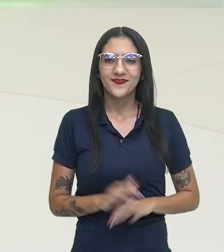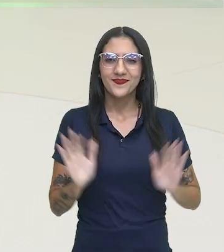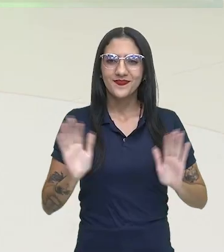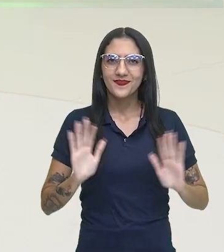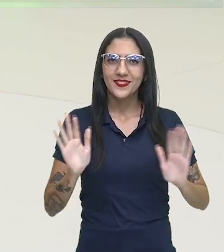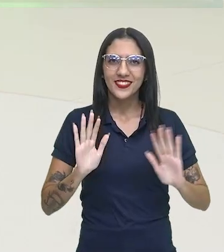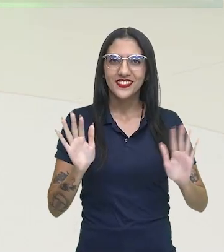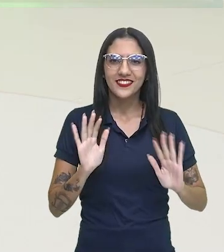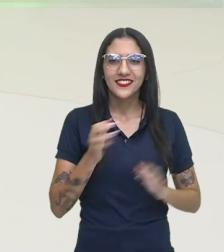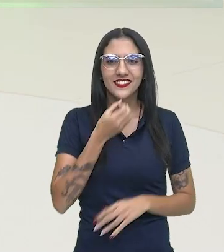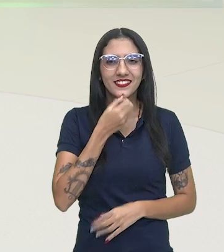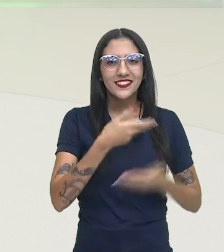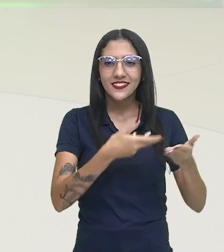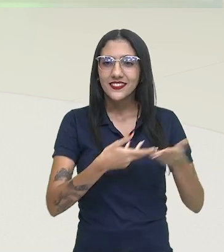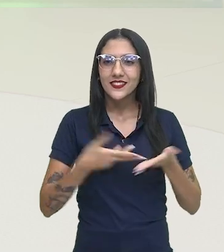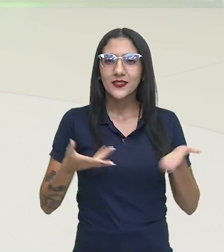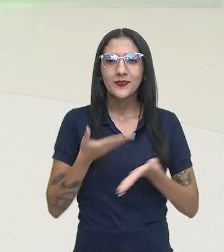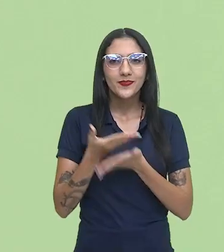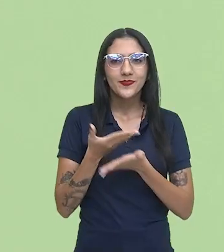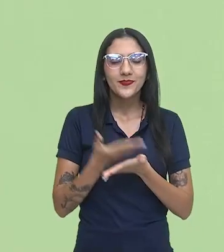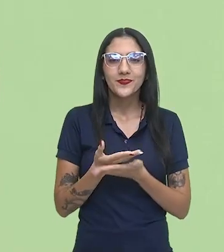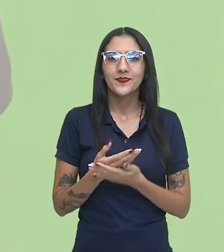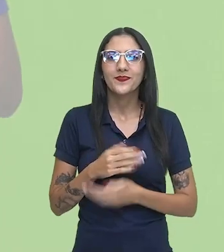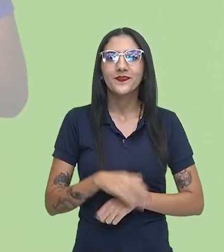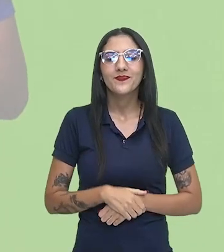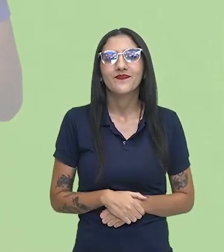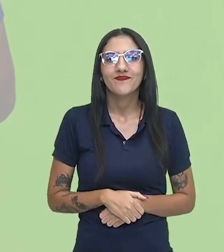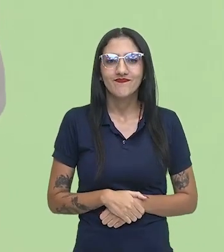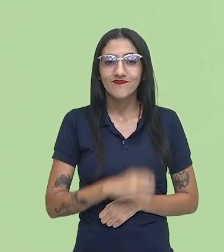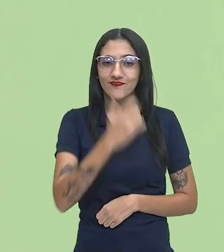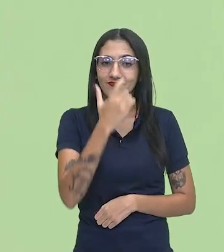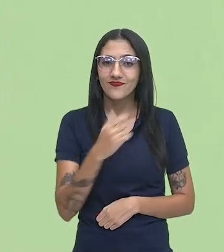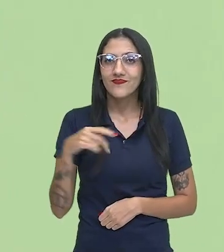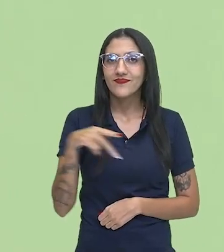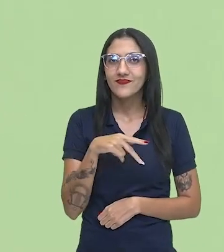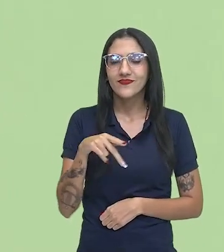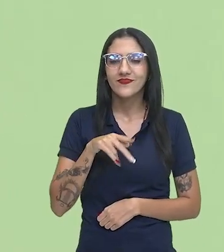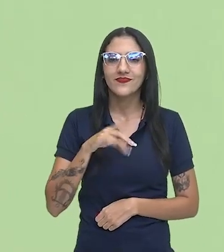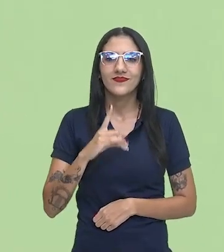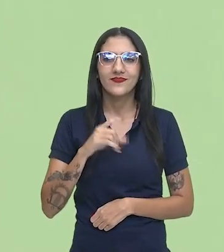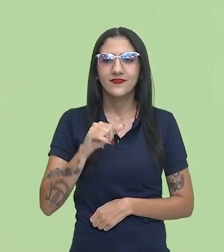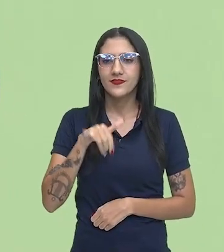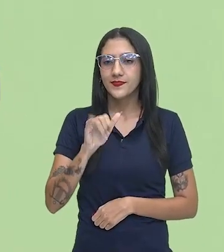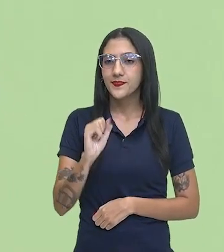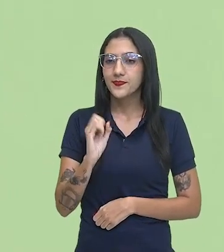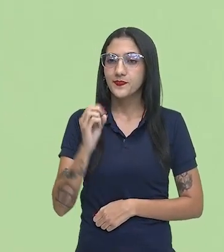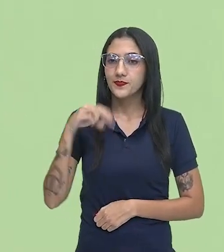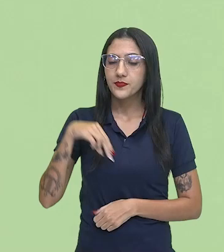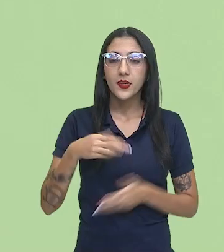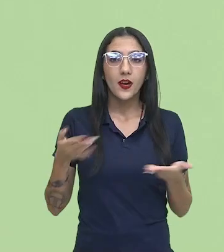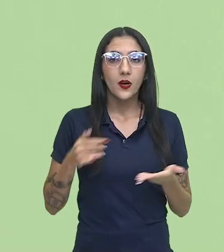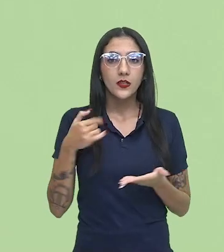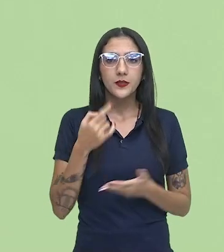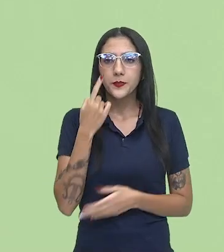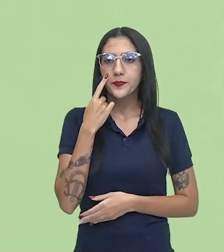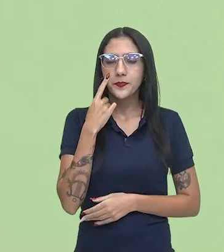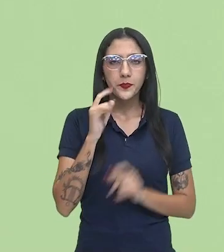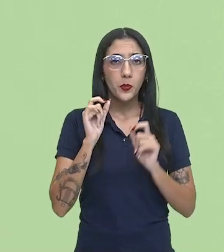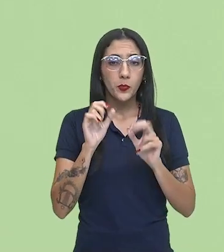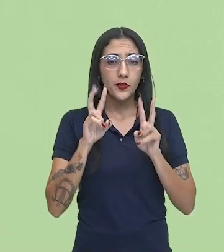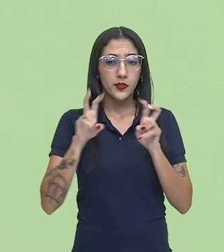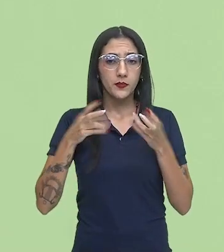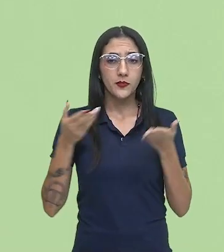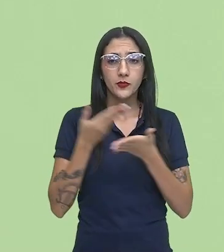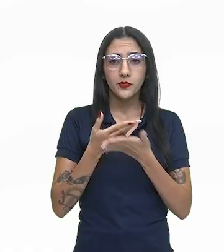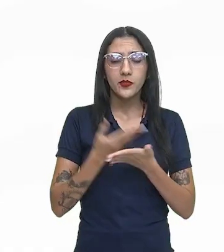Olá, sejam bem-vindos para a nossa aula de Biologia. Eu sou o professor Dayson Jardim e vamos ver aí o que temos na nossa